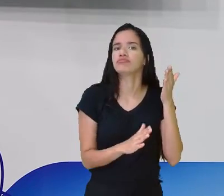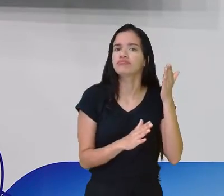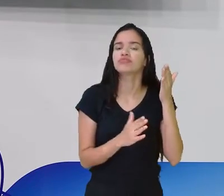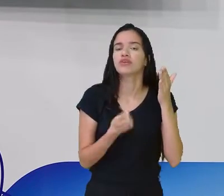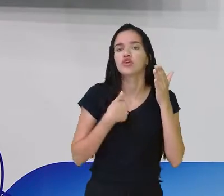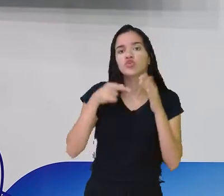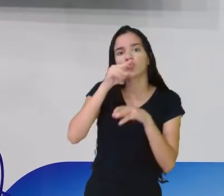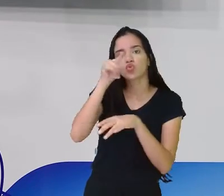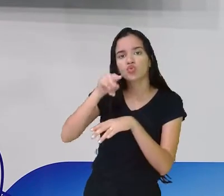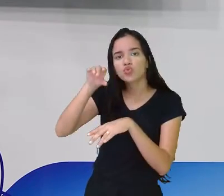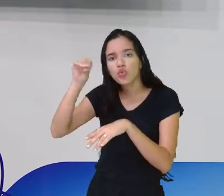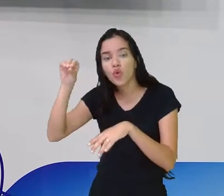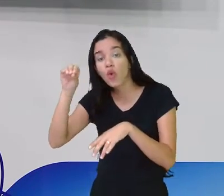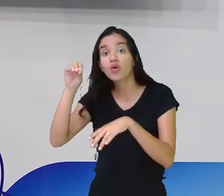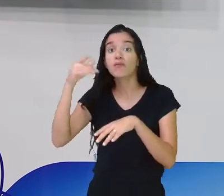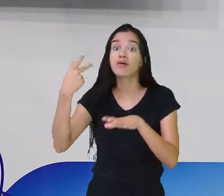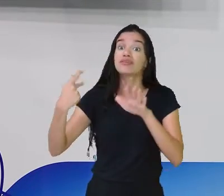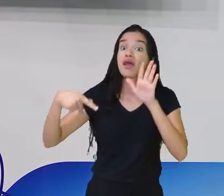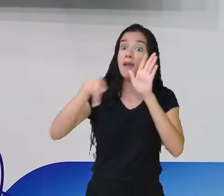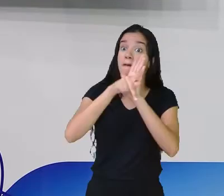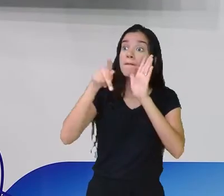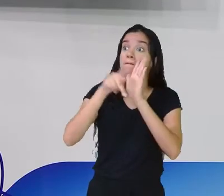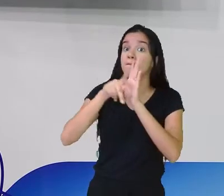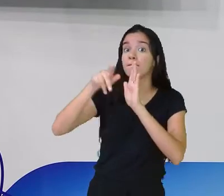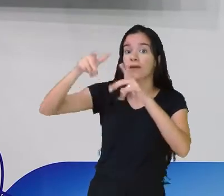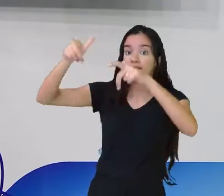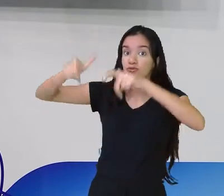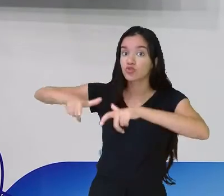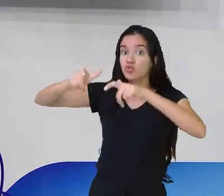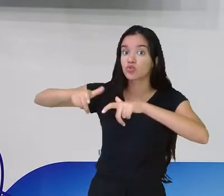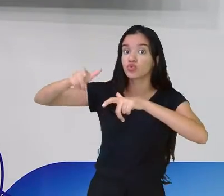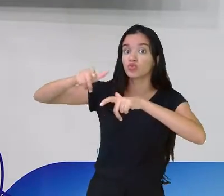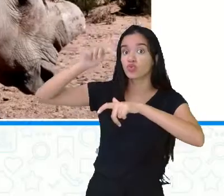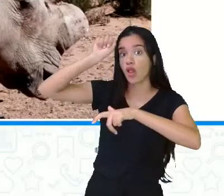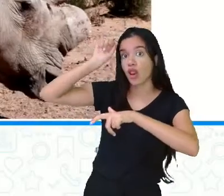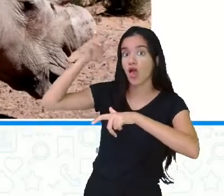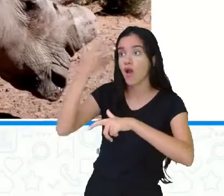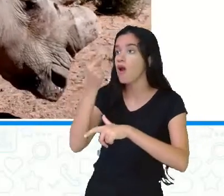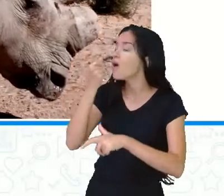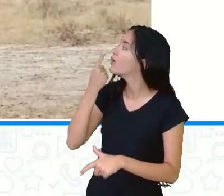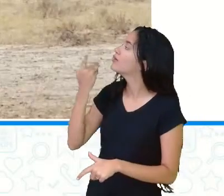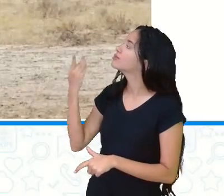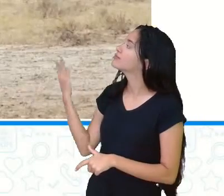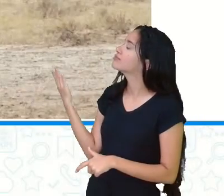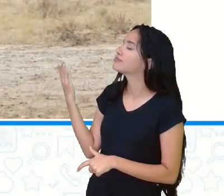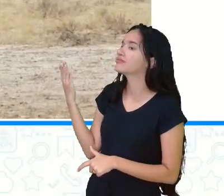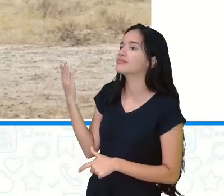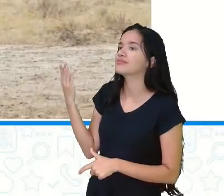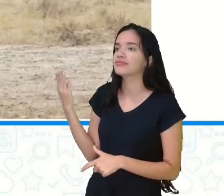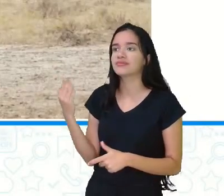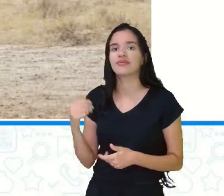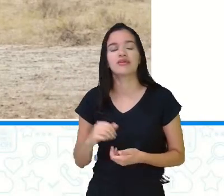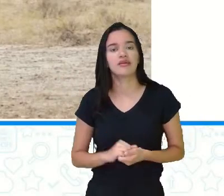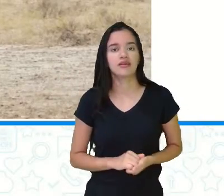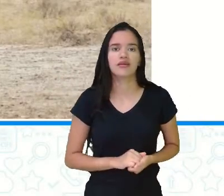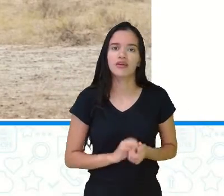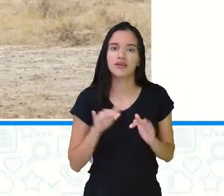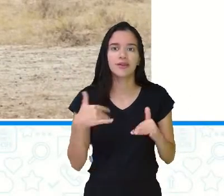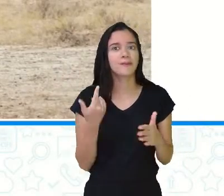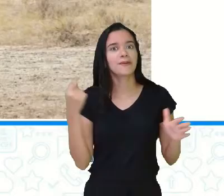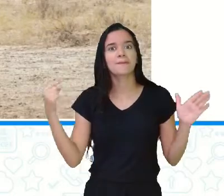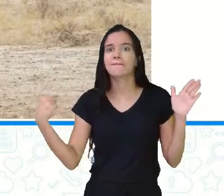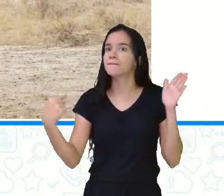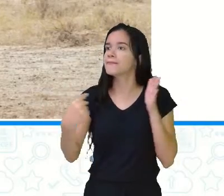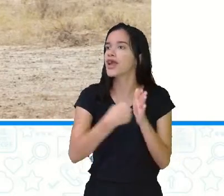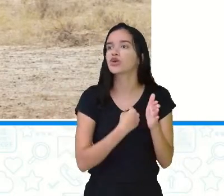sim, mas ela é nativa lá deste continente. Olha aí o rinoceronte. Não me pergunte o nome